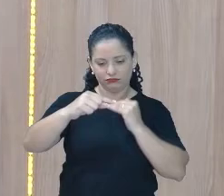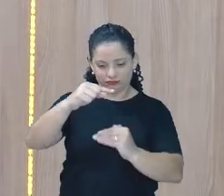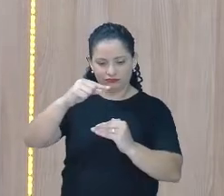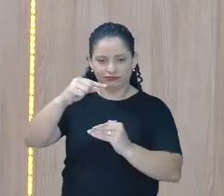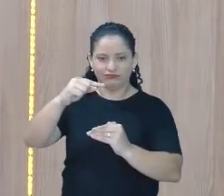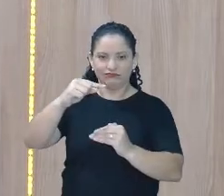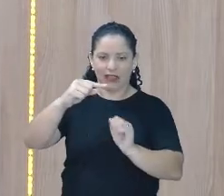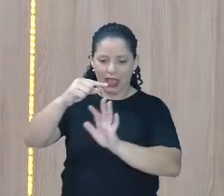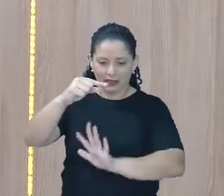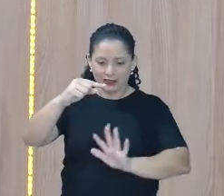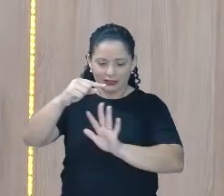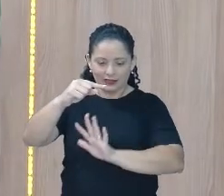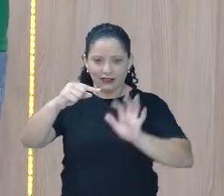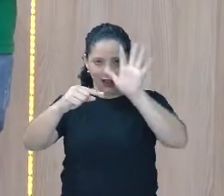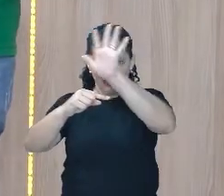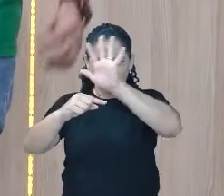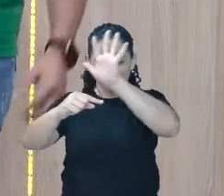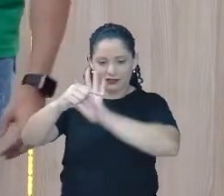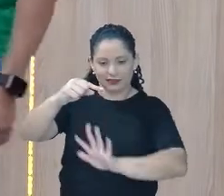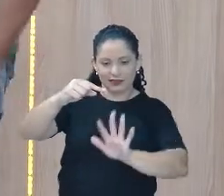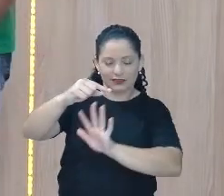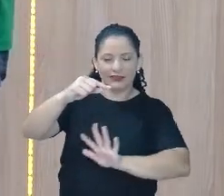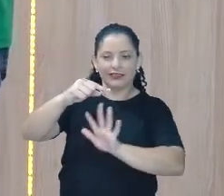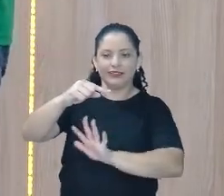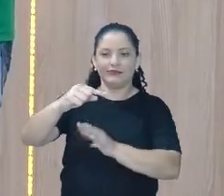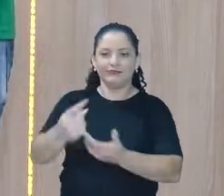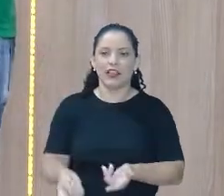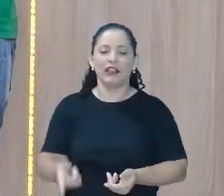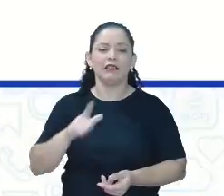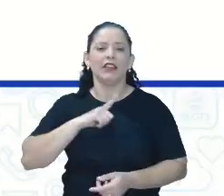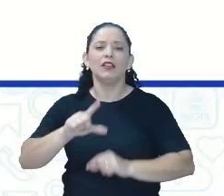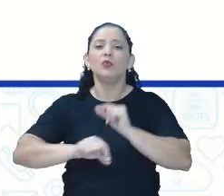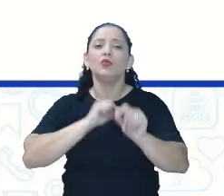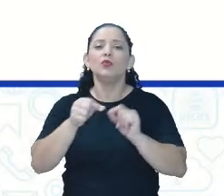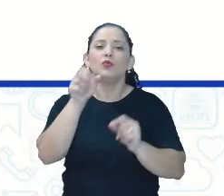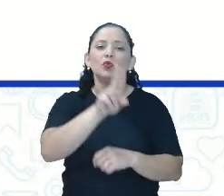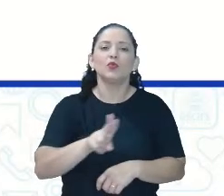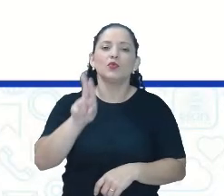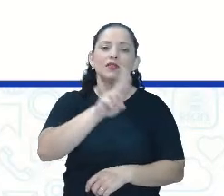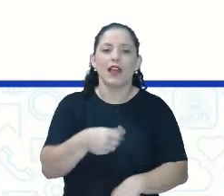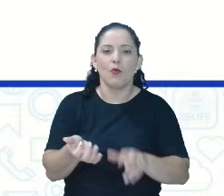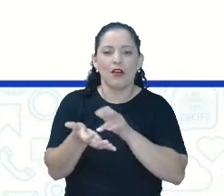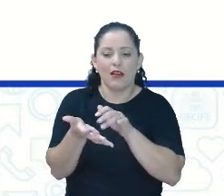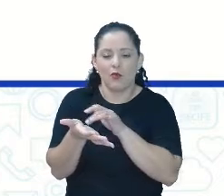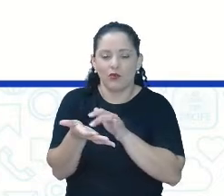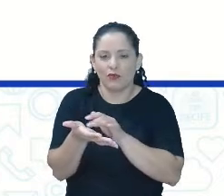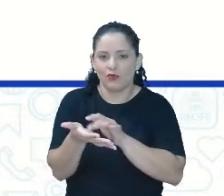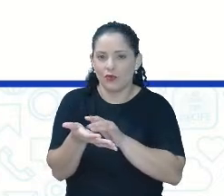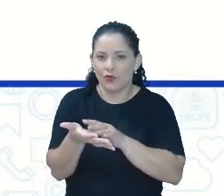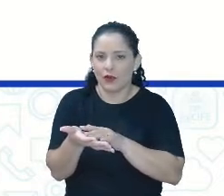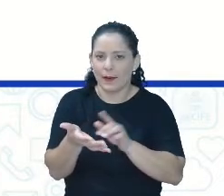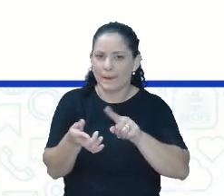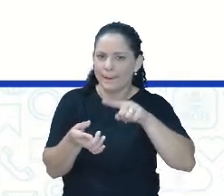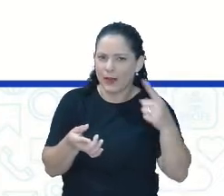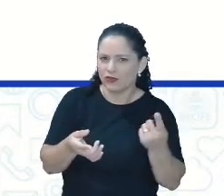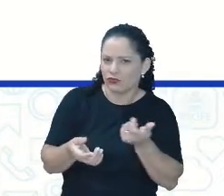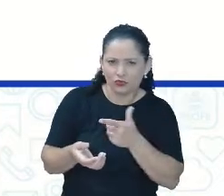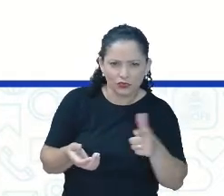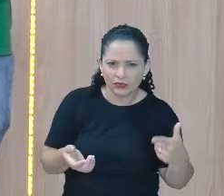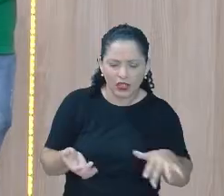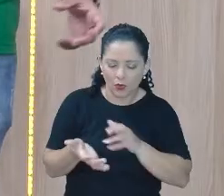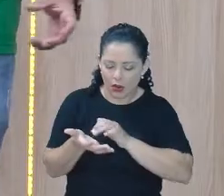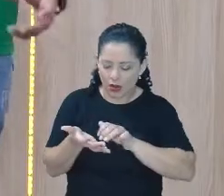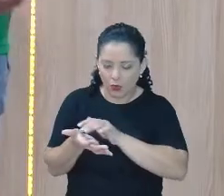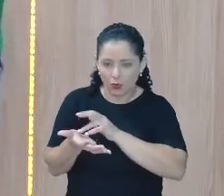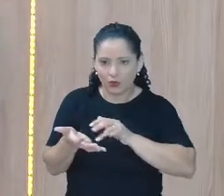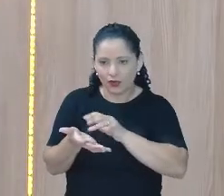você pode fazer essa divisão aí através de uma calculadora, certo? Mas se você não tiver aí o auxílio de